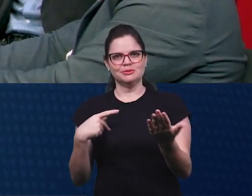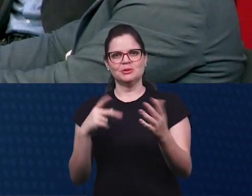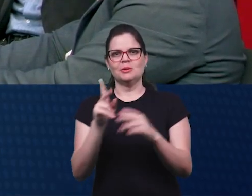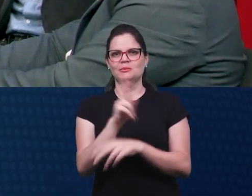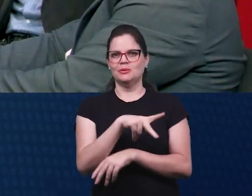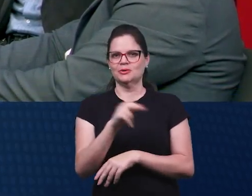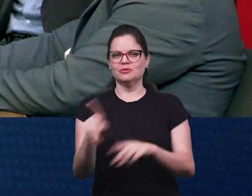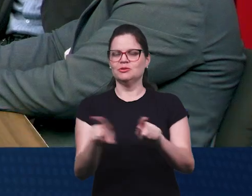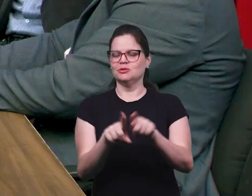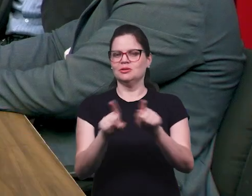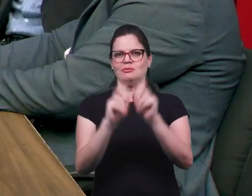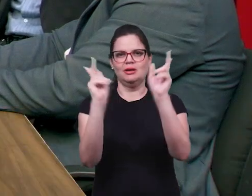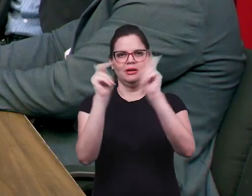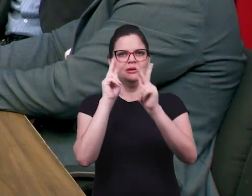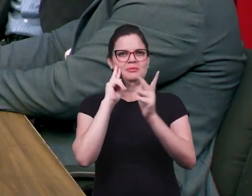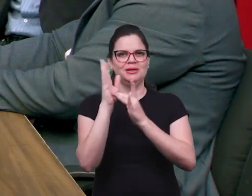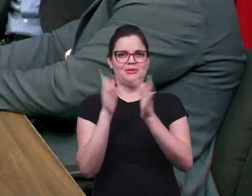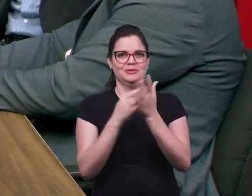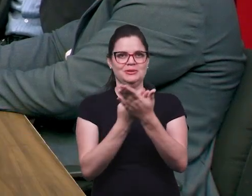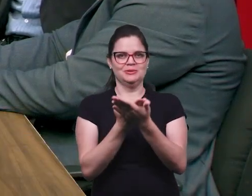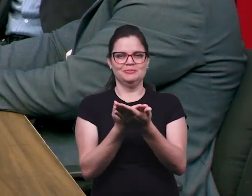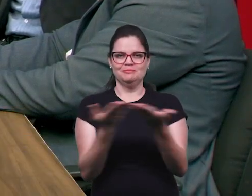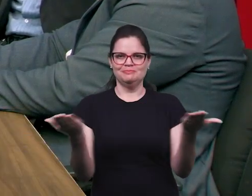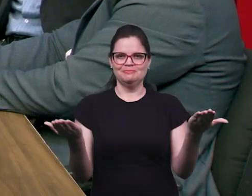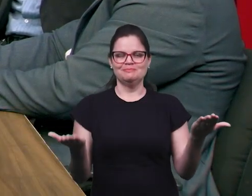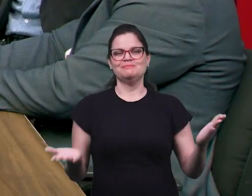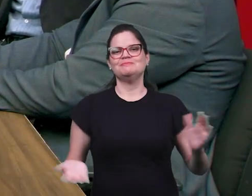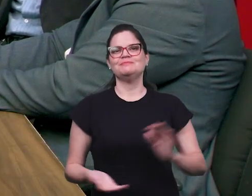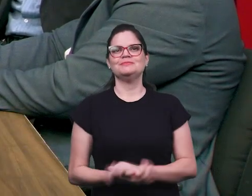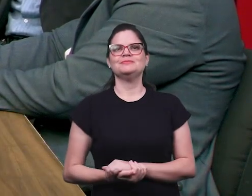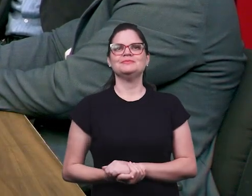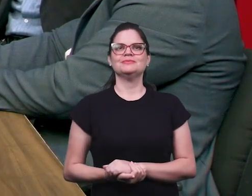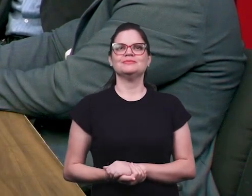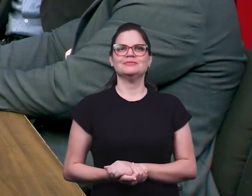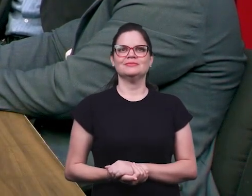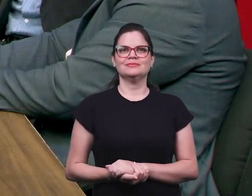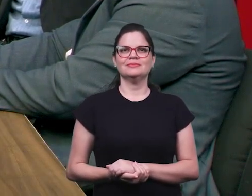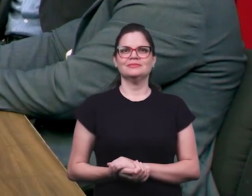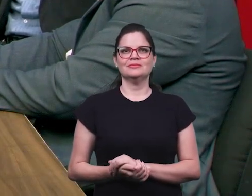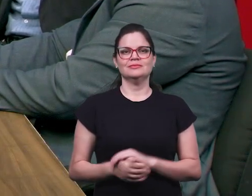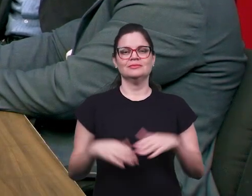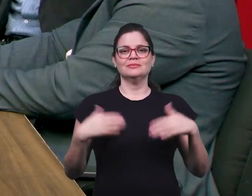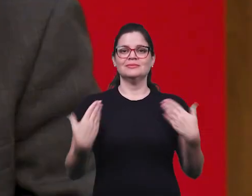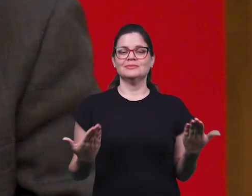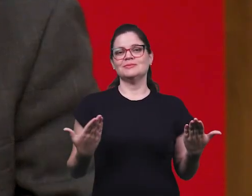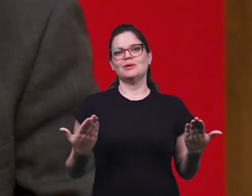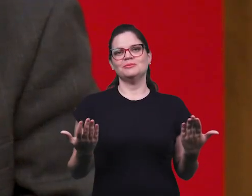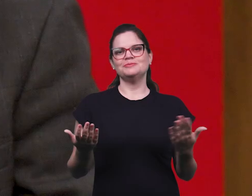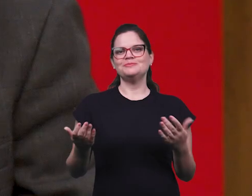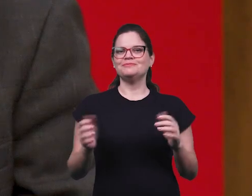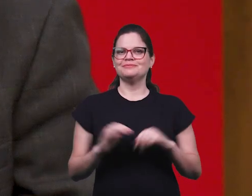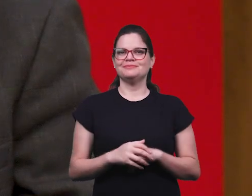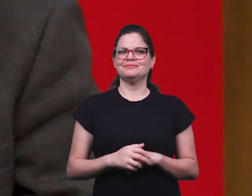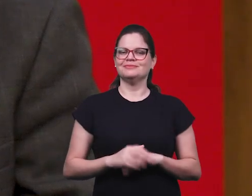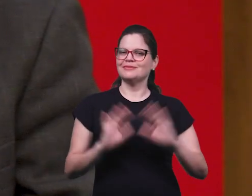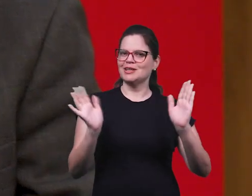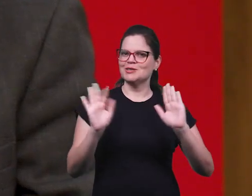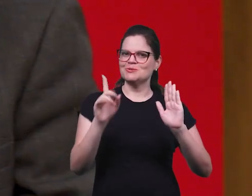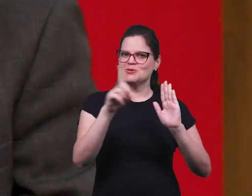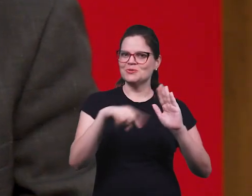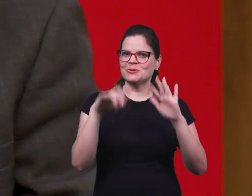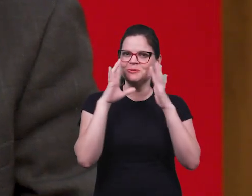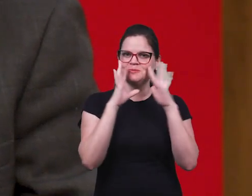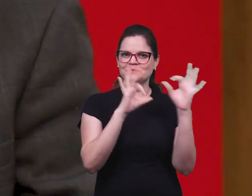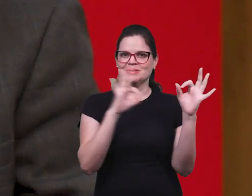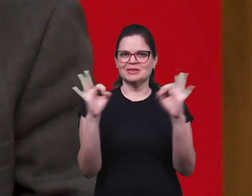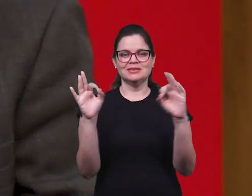Alexandre Paulino. Pai do Senhor. Paz do Senhor, professor Tiago. Pai do Senhor. Bem, até então, quero despedir de todos aqueles